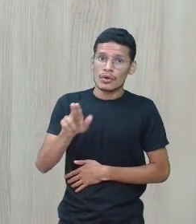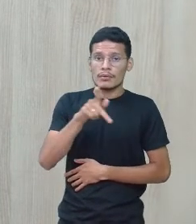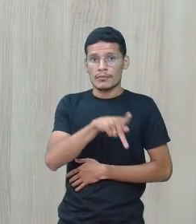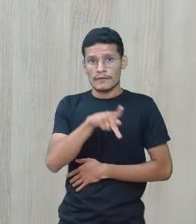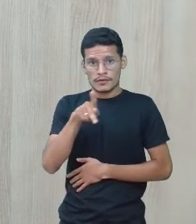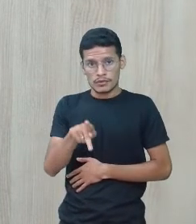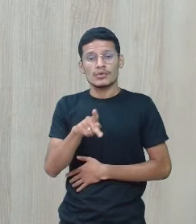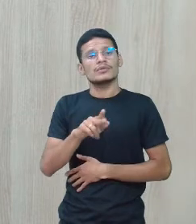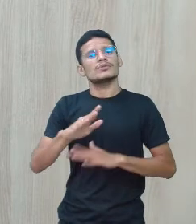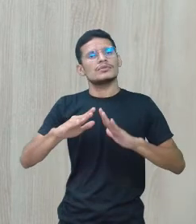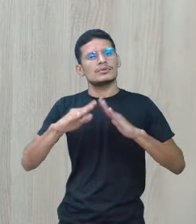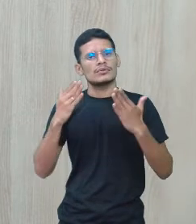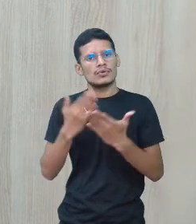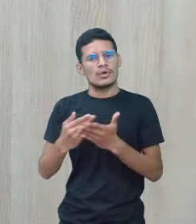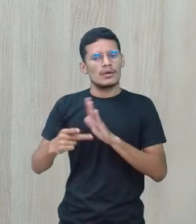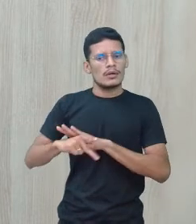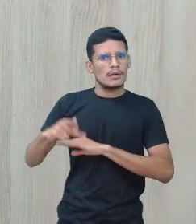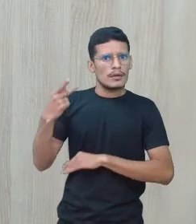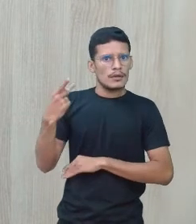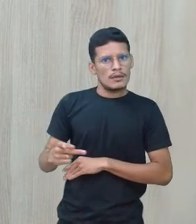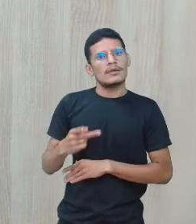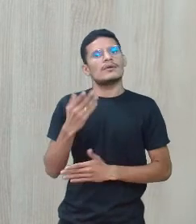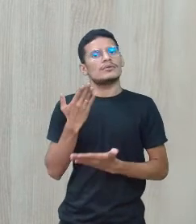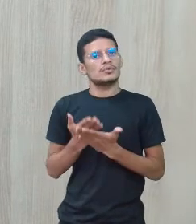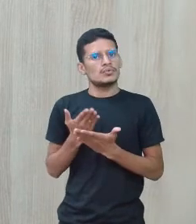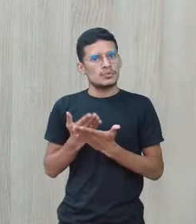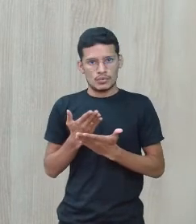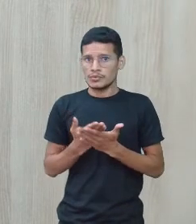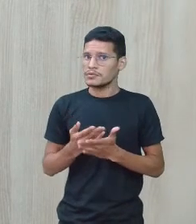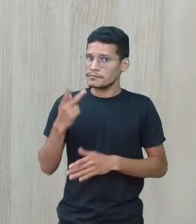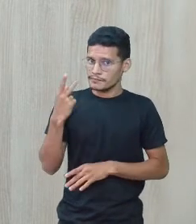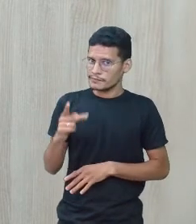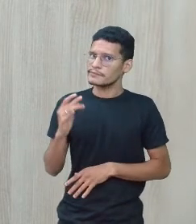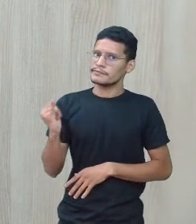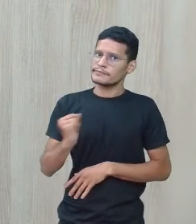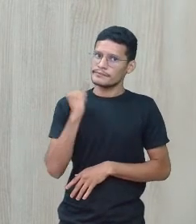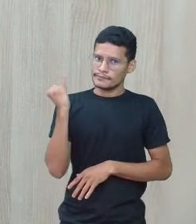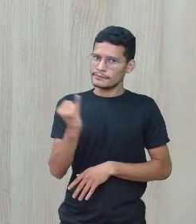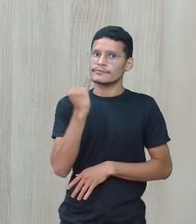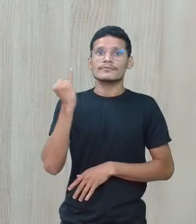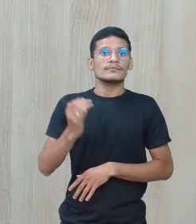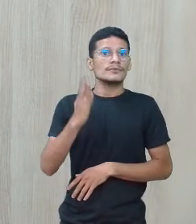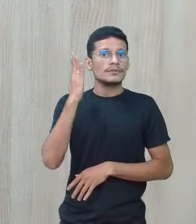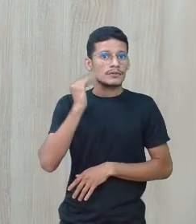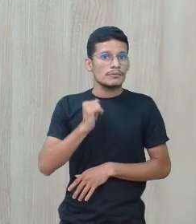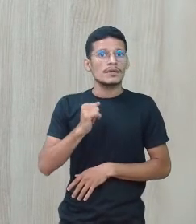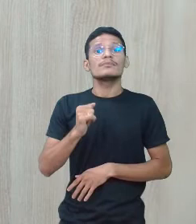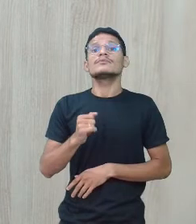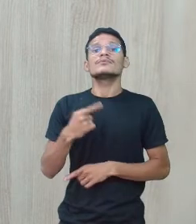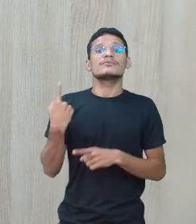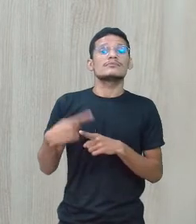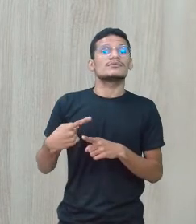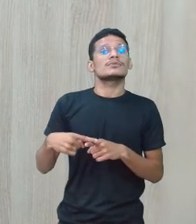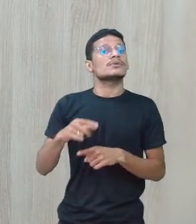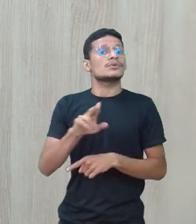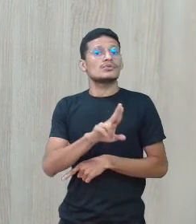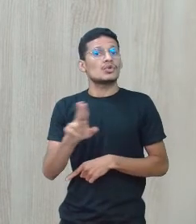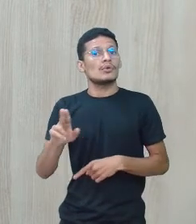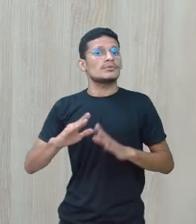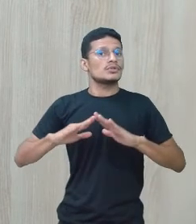a escola que ele faz parte, não é? Porque isso é importante, sabermos o nome da escola, o nome